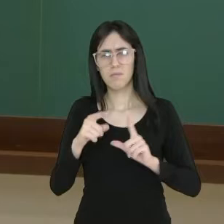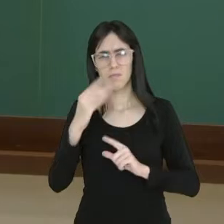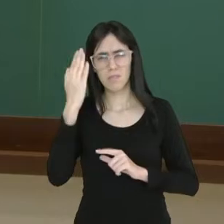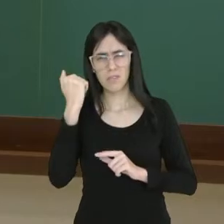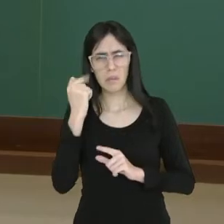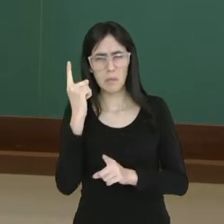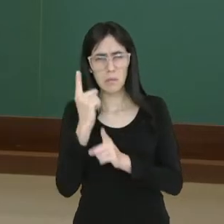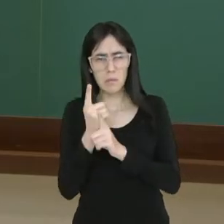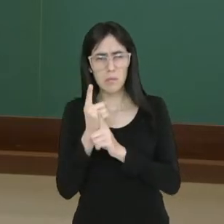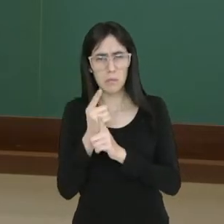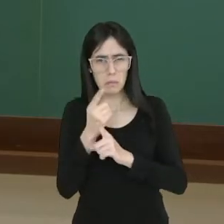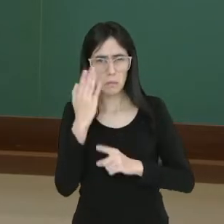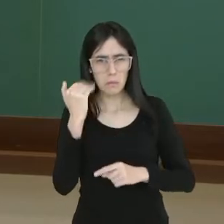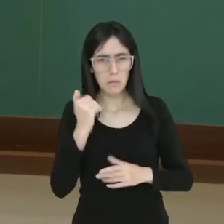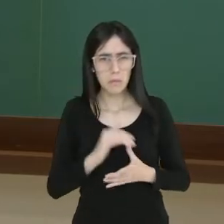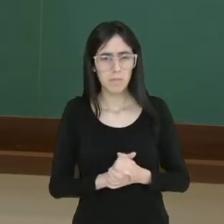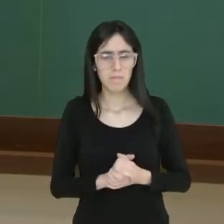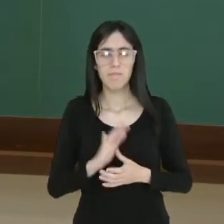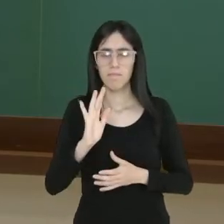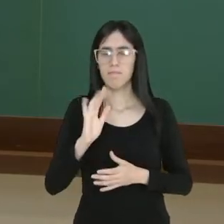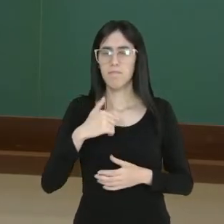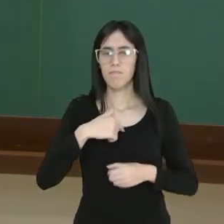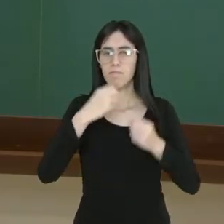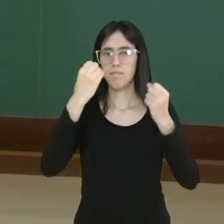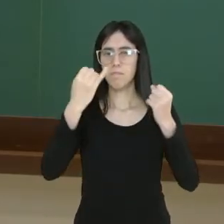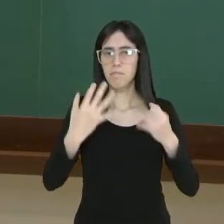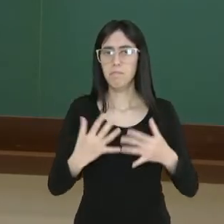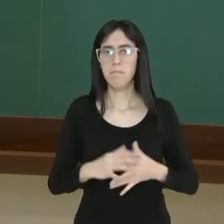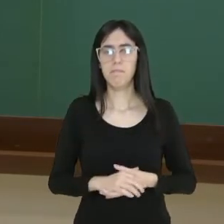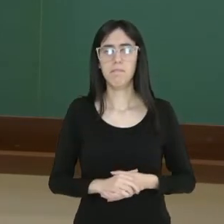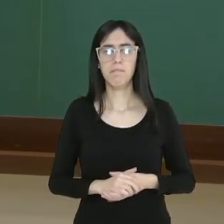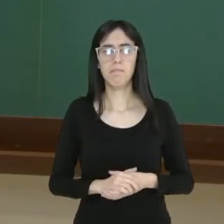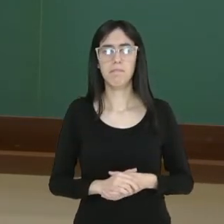conseguiria responder essa? Já já nós vamos falar sobre isso.